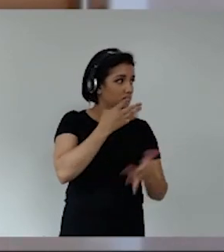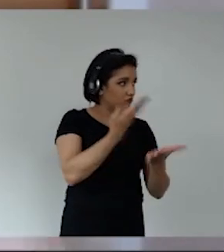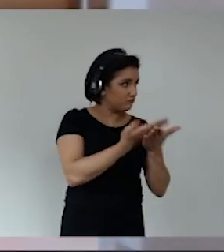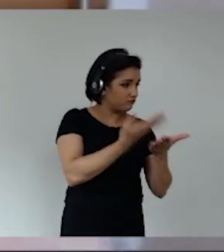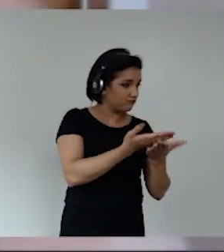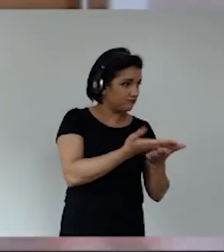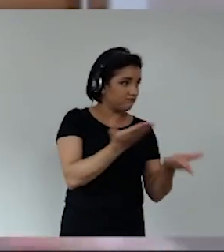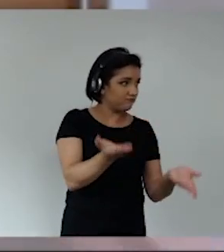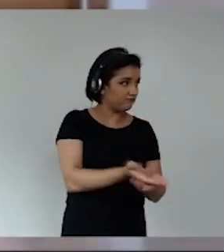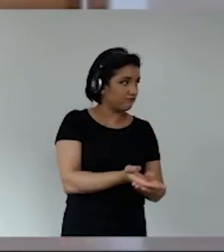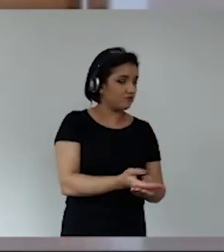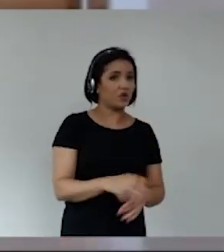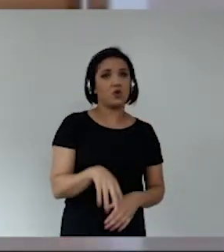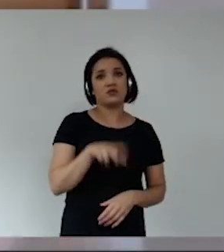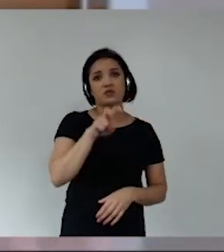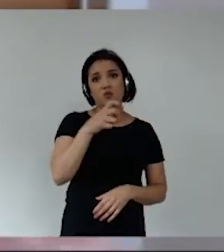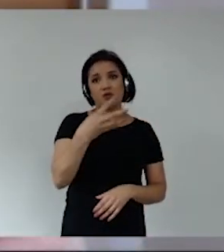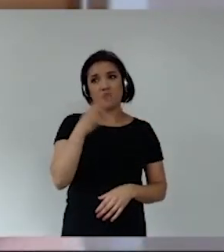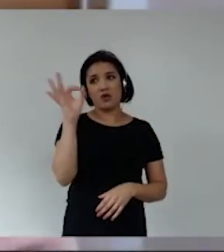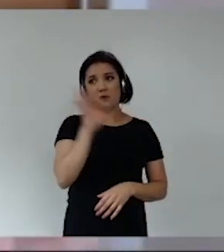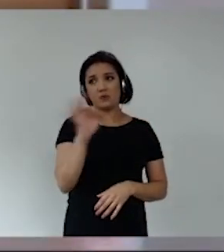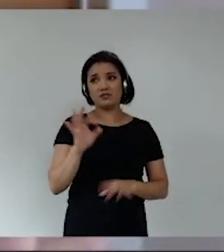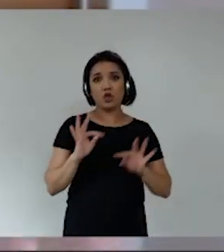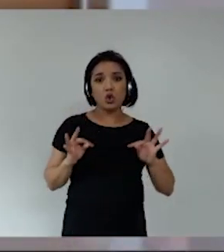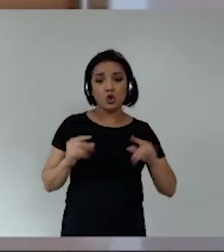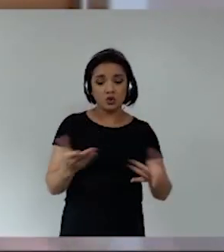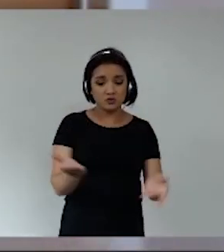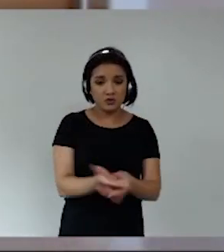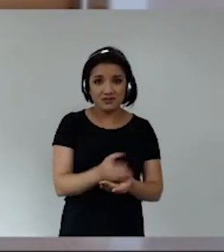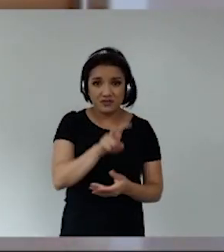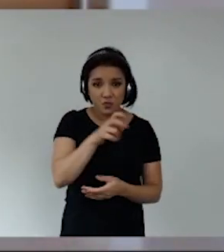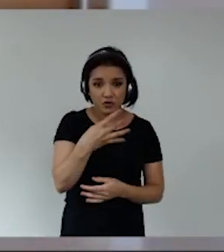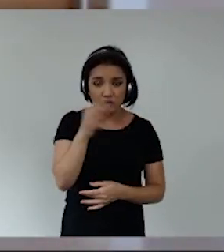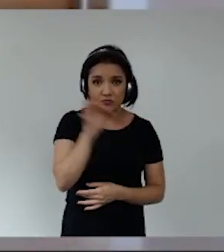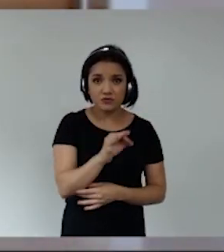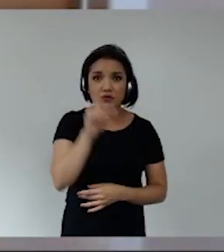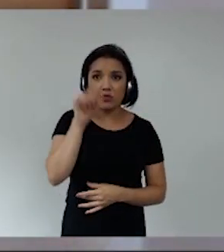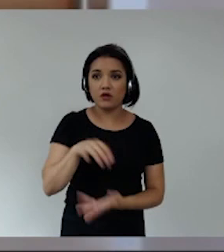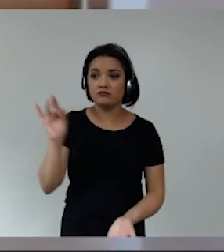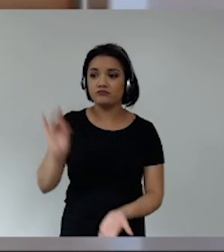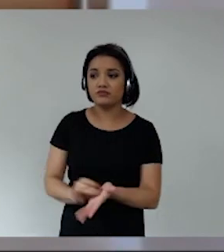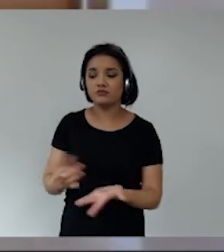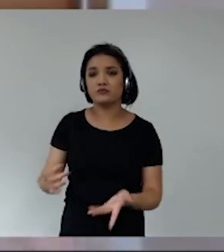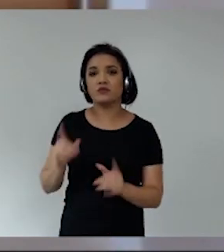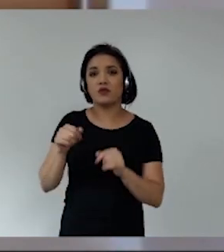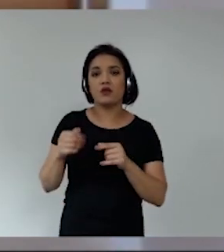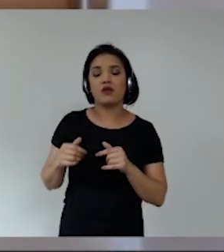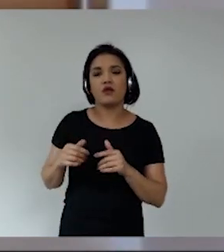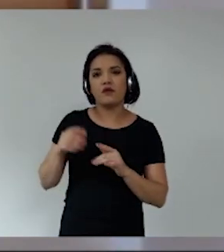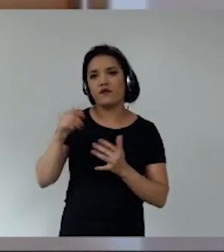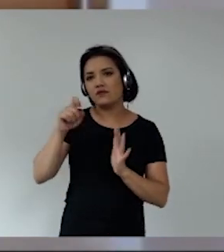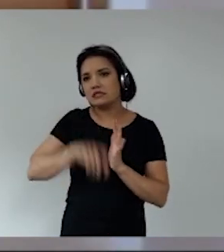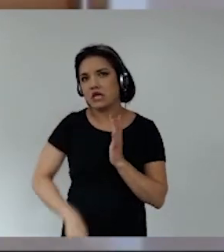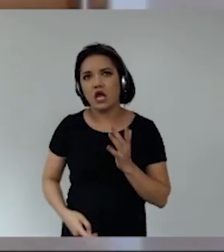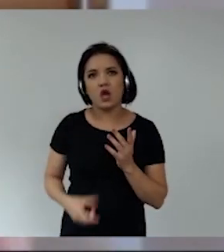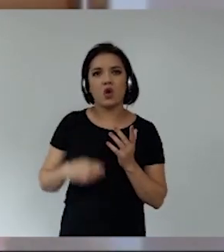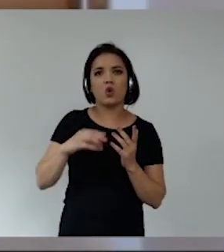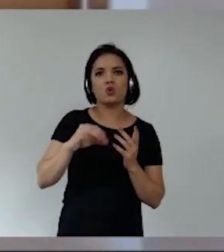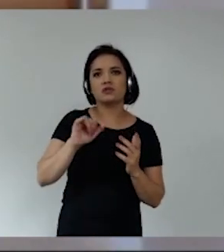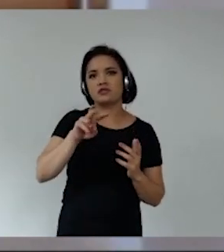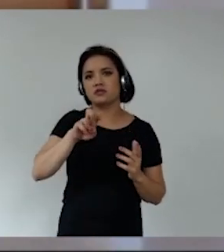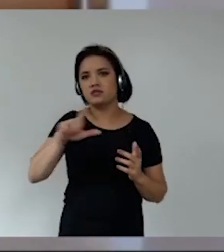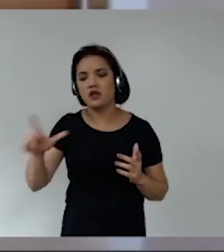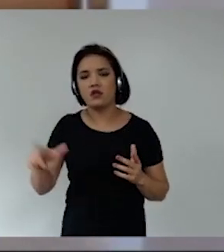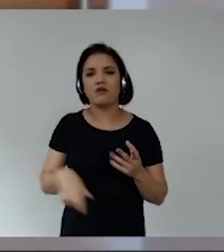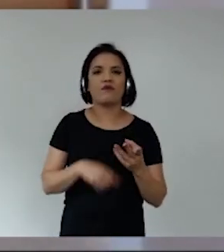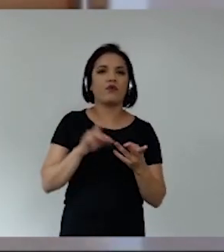mais de 54% de todos os processos em andamento, eles são execuções, seja execução fiscal, civil, extrajudicial ou